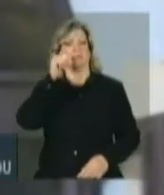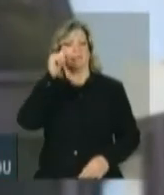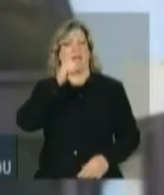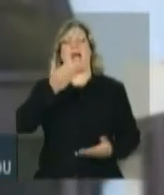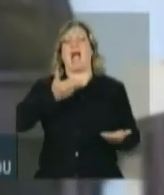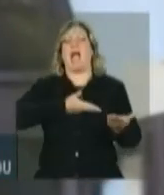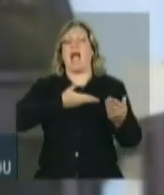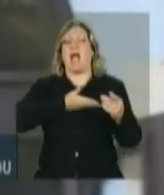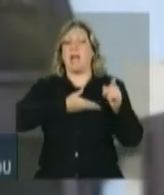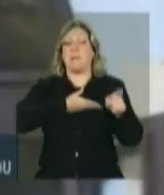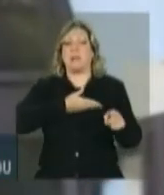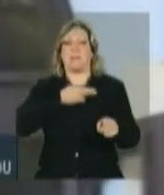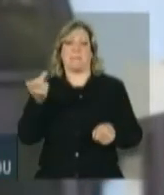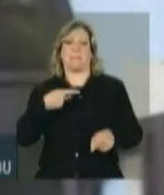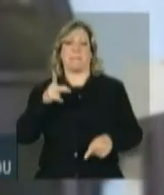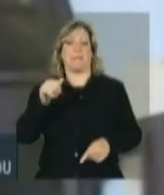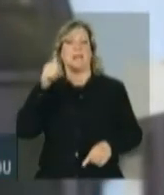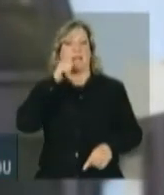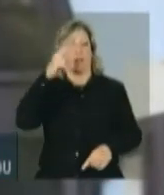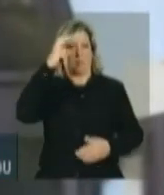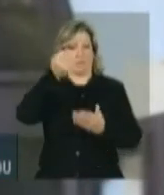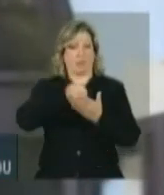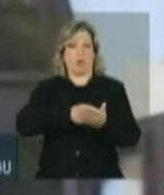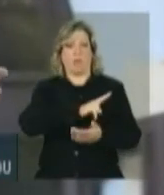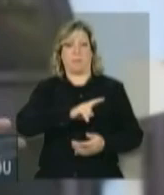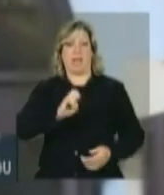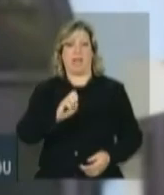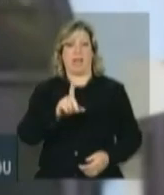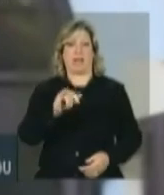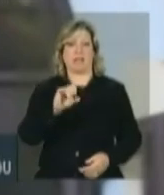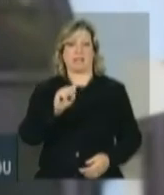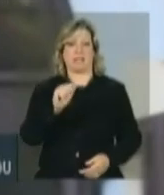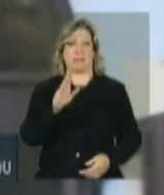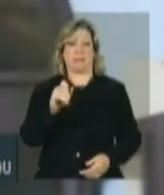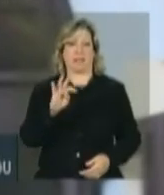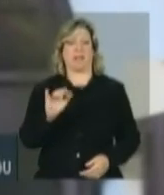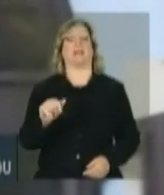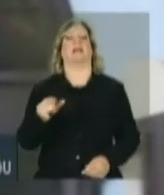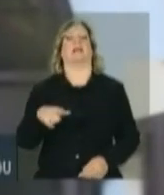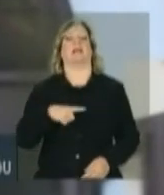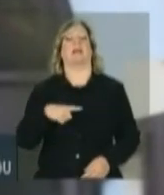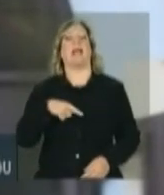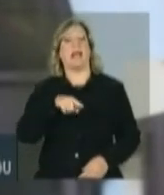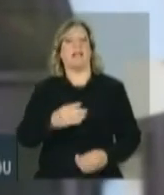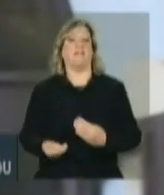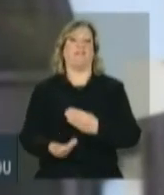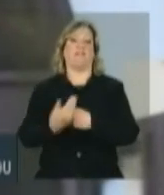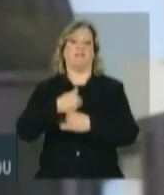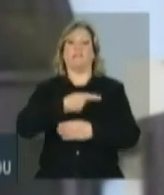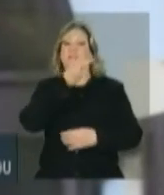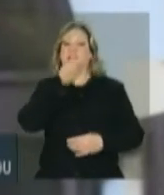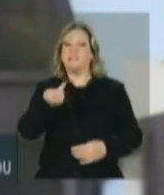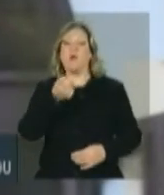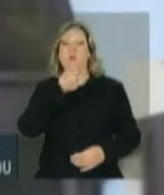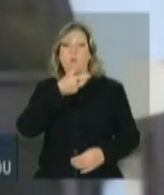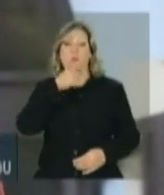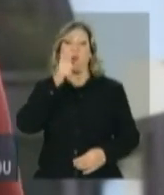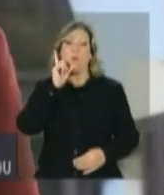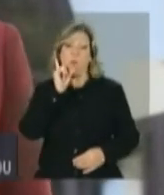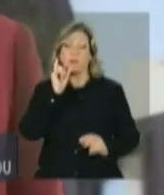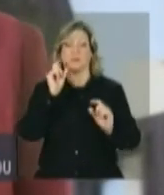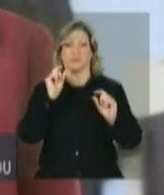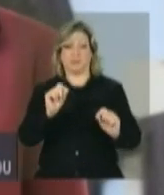amiga do meu pai, a poetisa Elisabetta Bagriana, que lá foi nos visitar. Ontem,